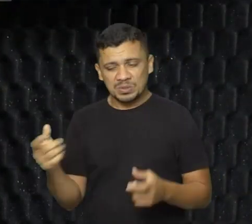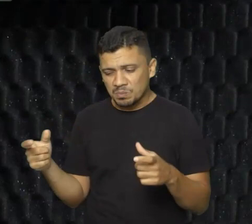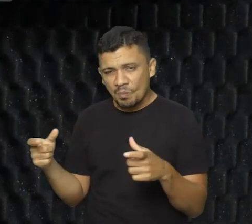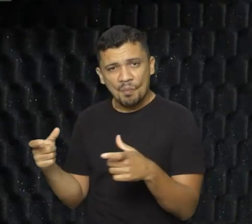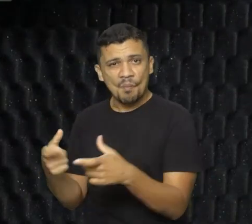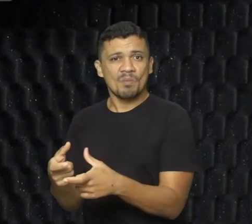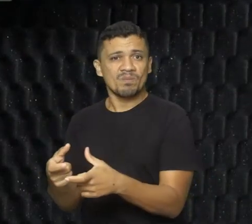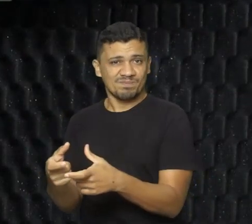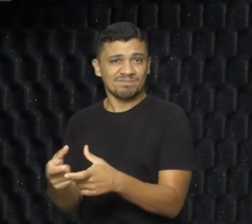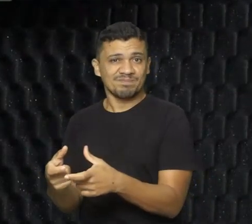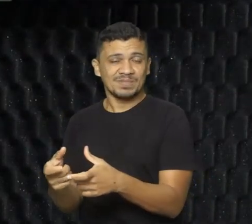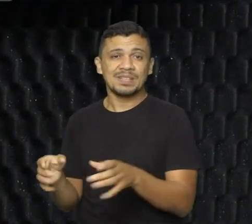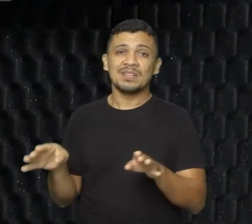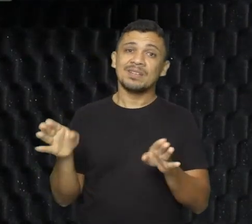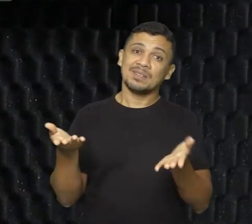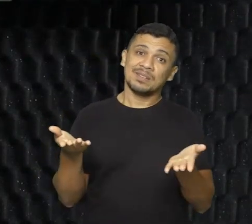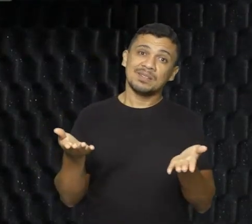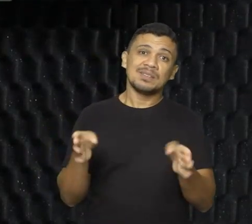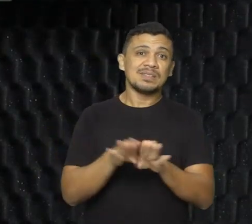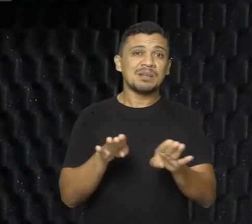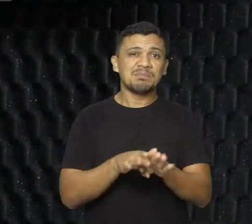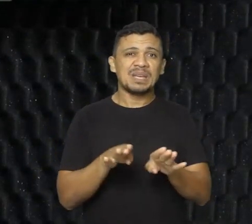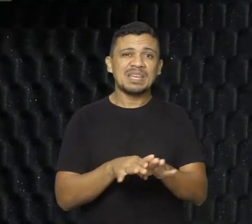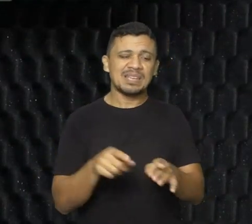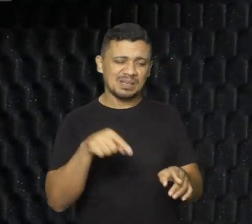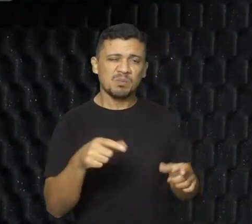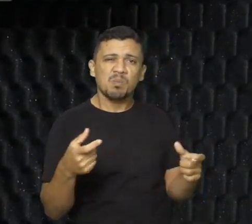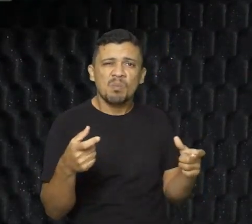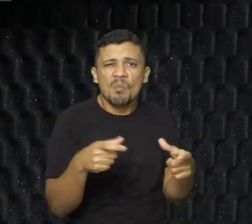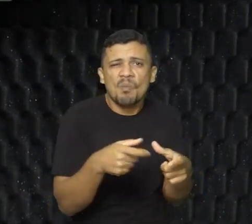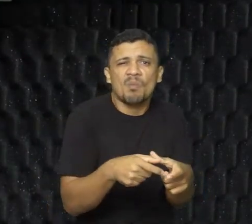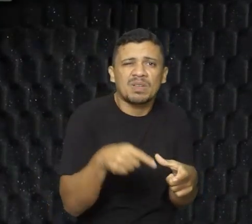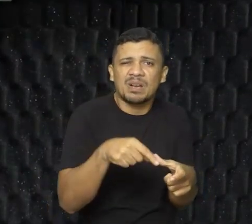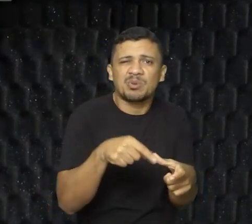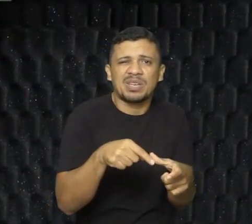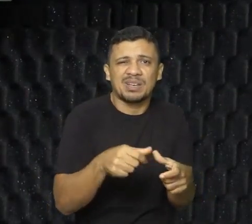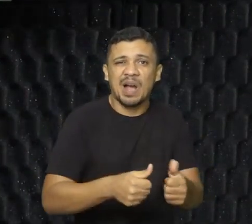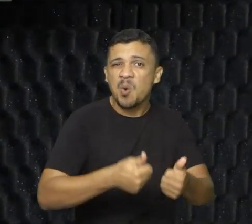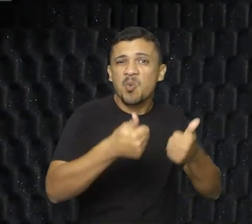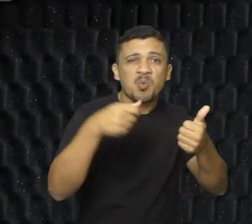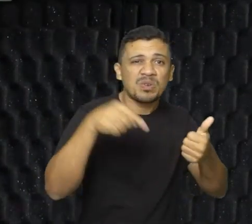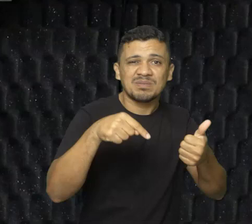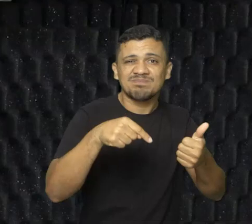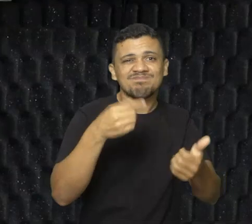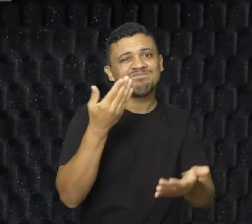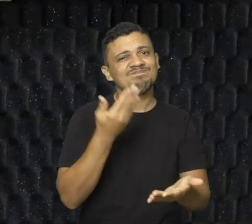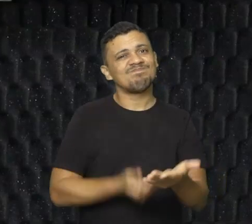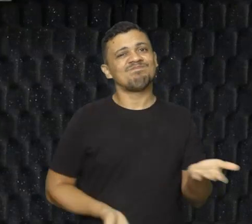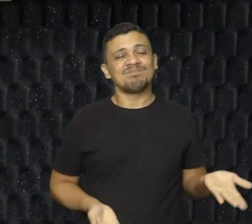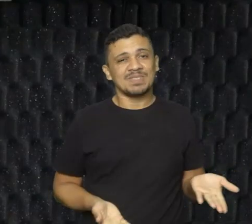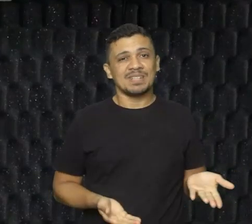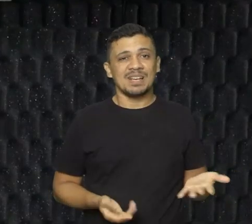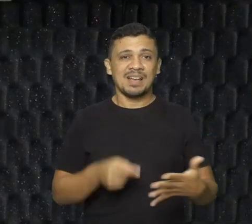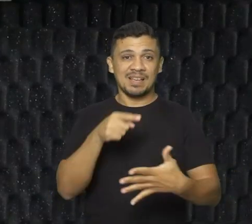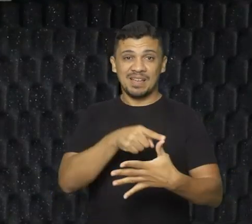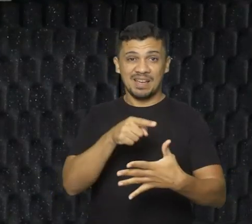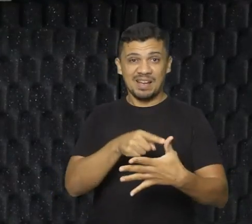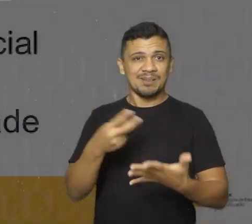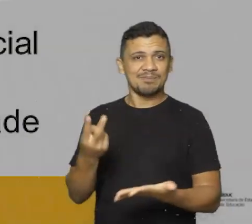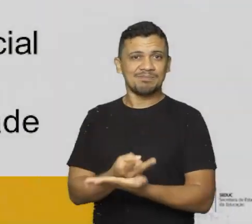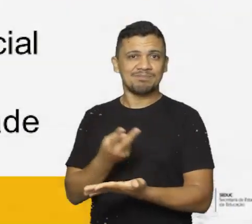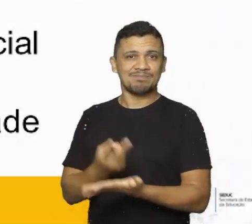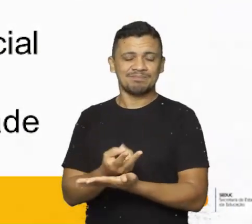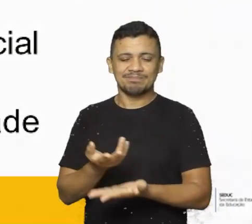disponível, água doce, e reduzo também a qualidade dessa água servida. Então eu não posso marcar a letra